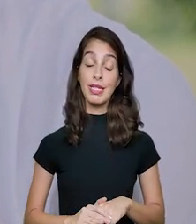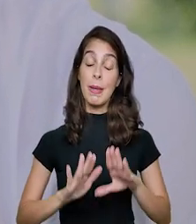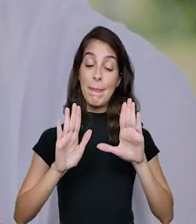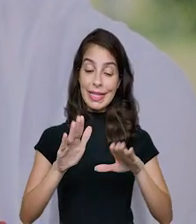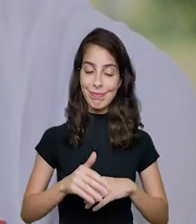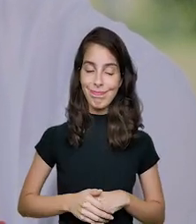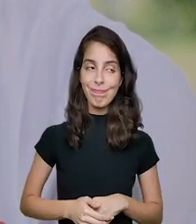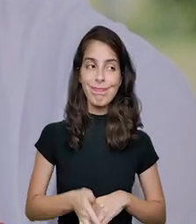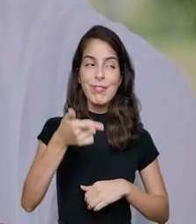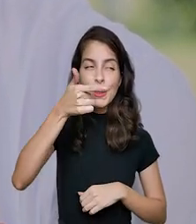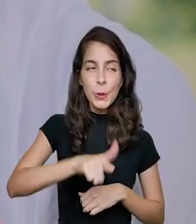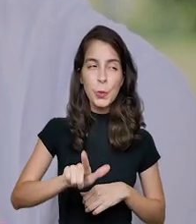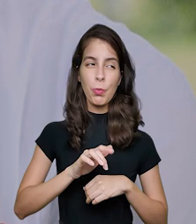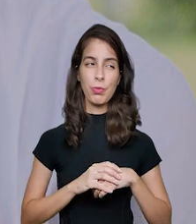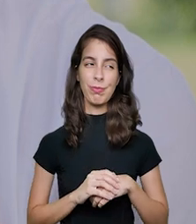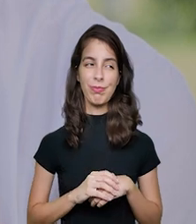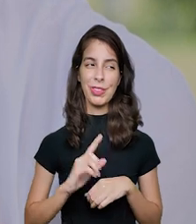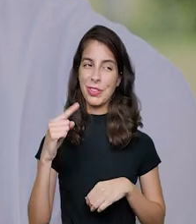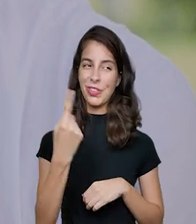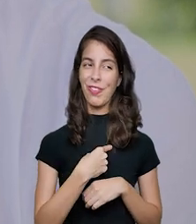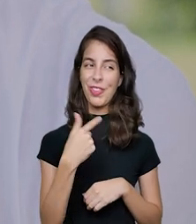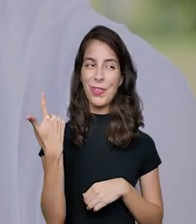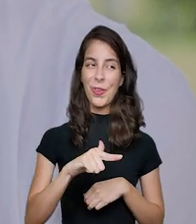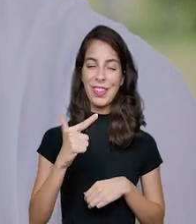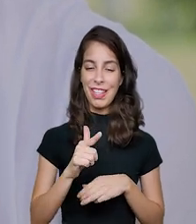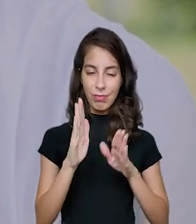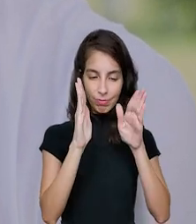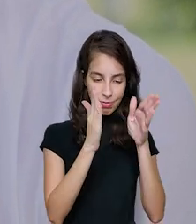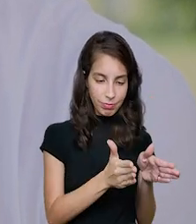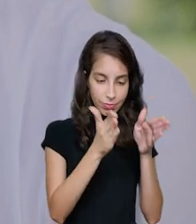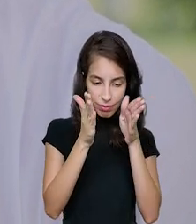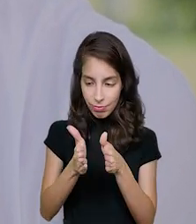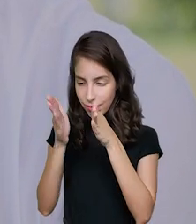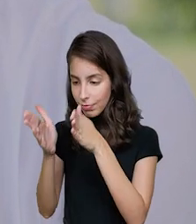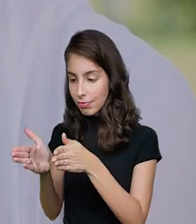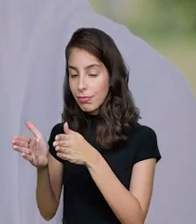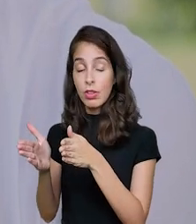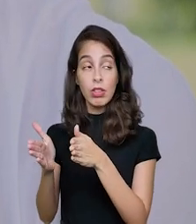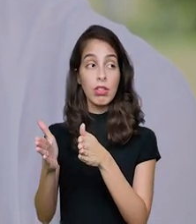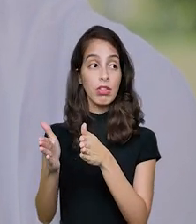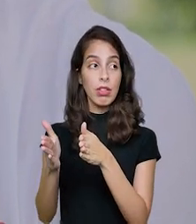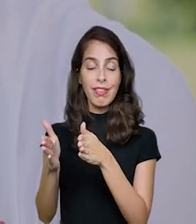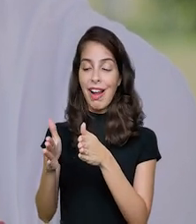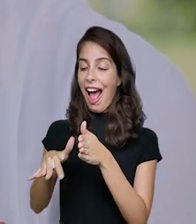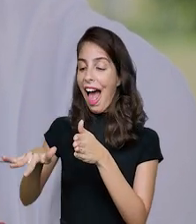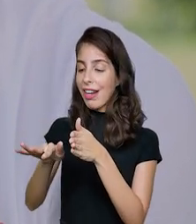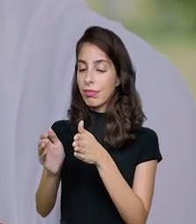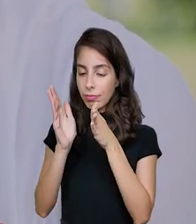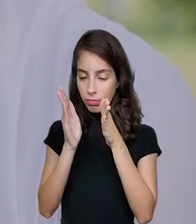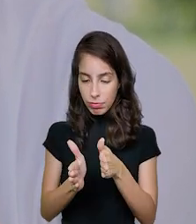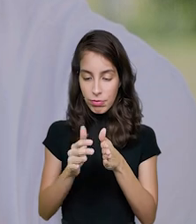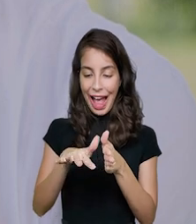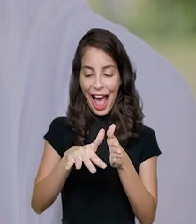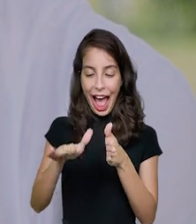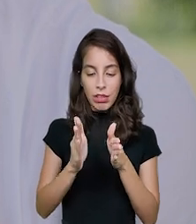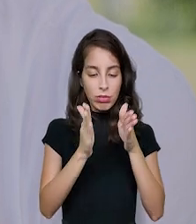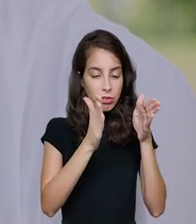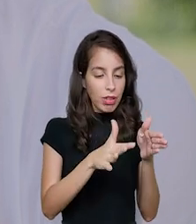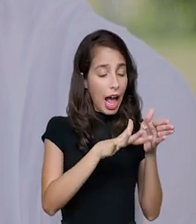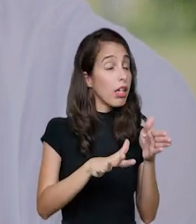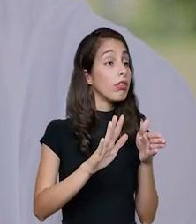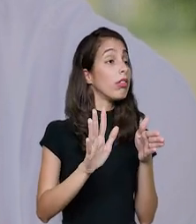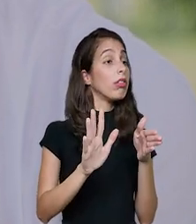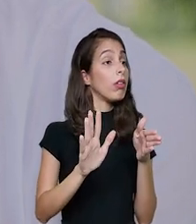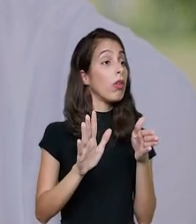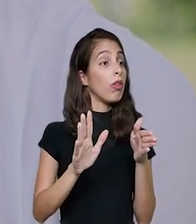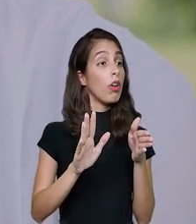repetindo a gente não tem nicho a gente inclui né a gente traz pessoas para dentro da